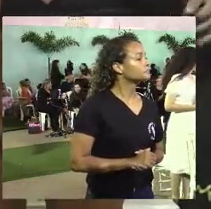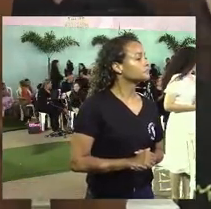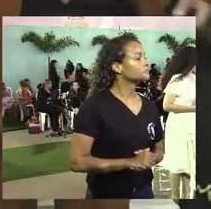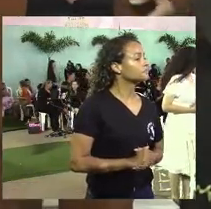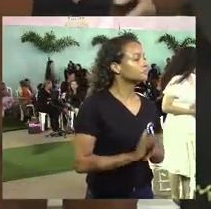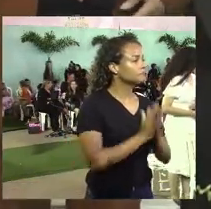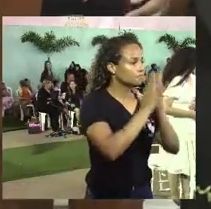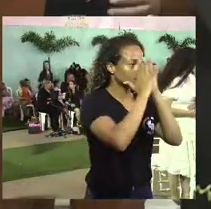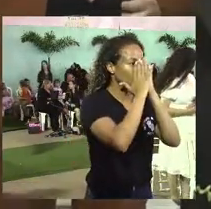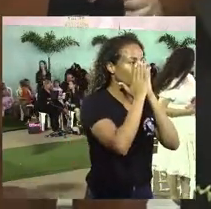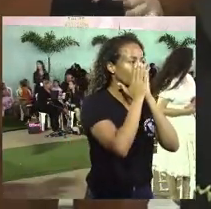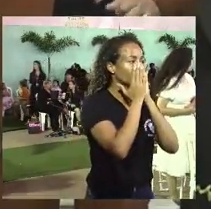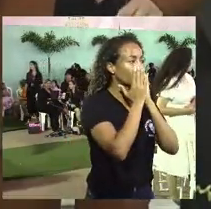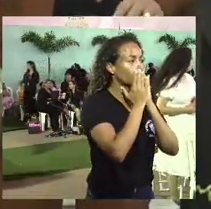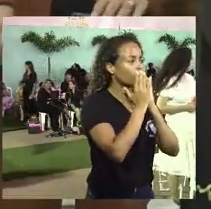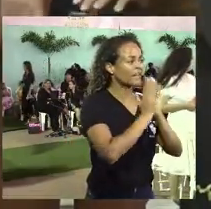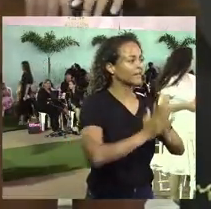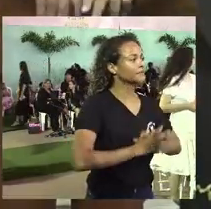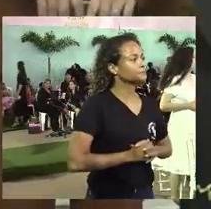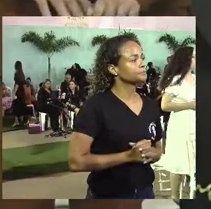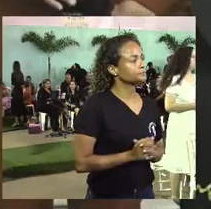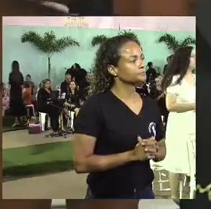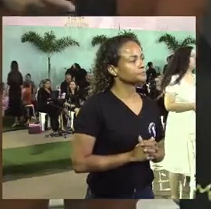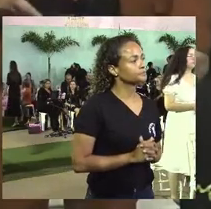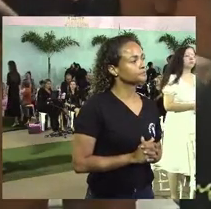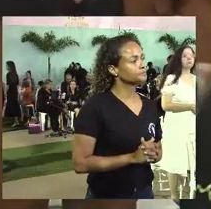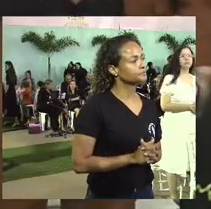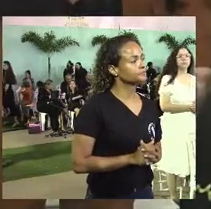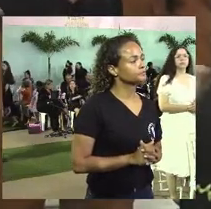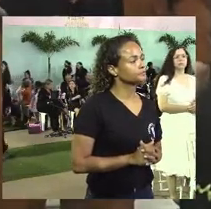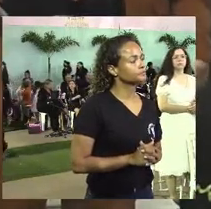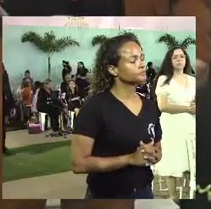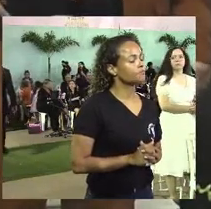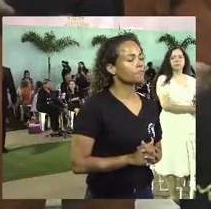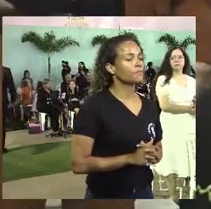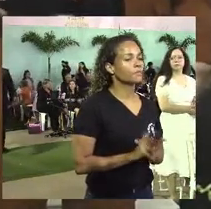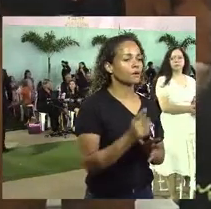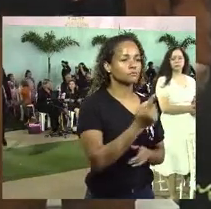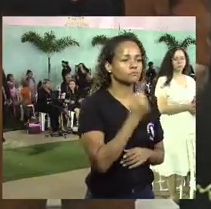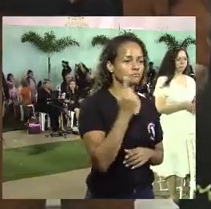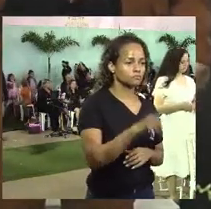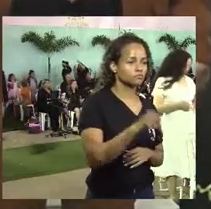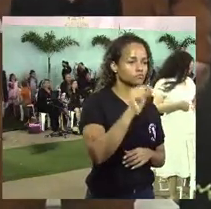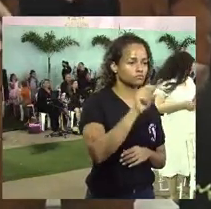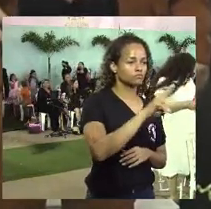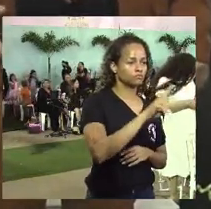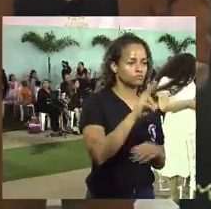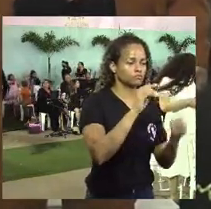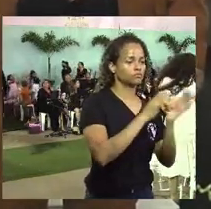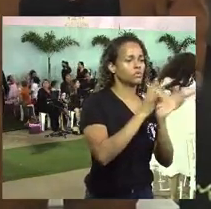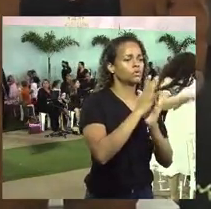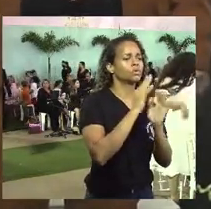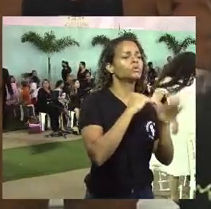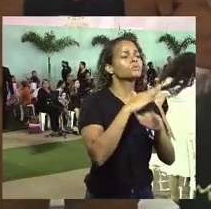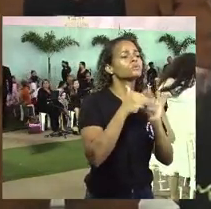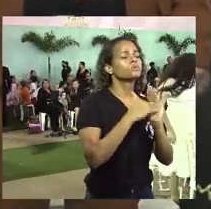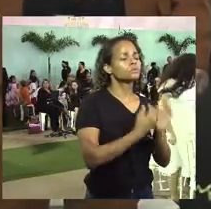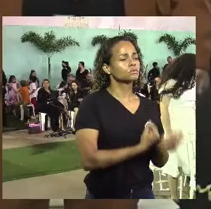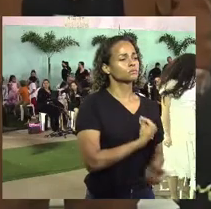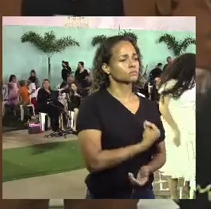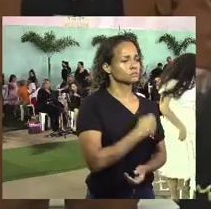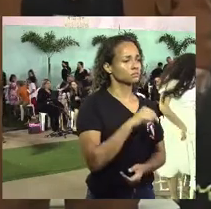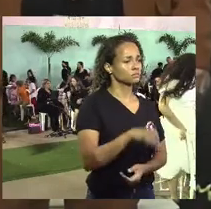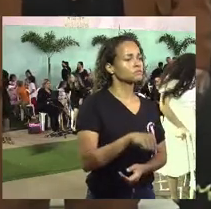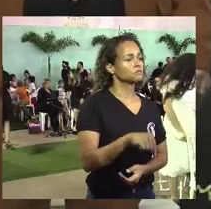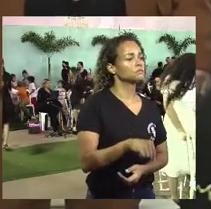e quando nos decidirmos nos decidimos pelo nome dele porque nós é todos os que estão aqui nós